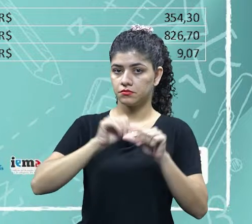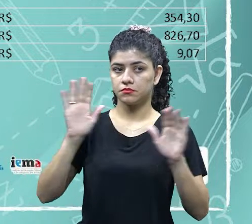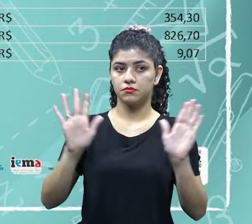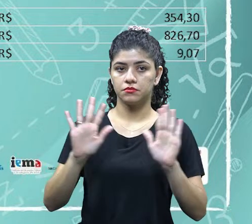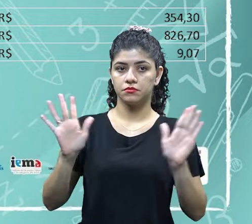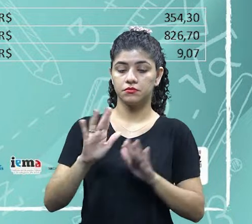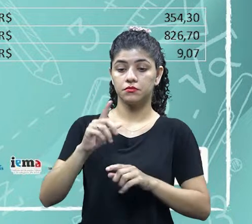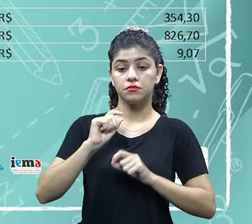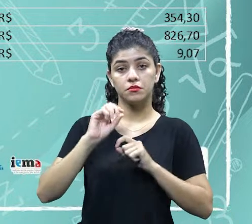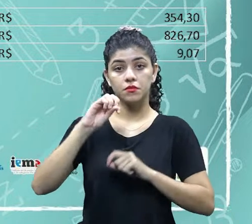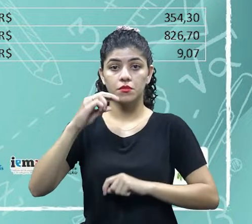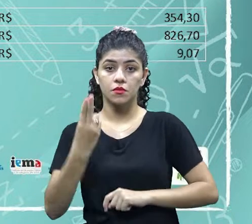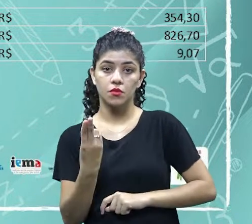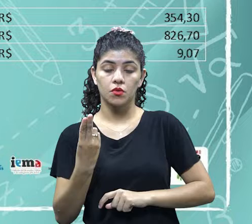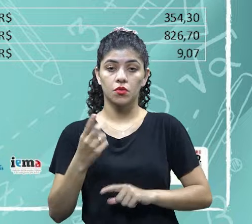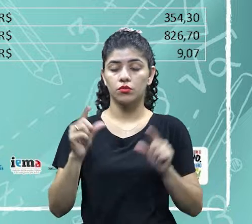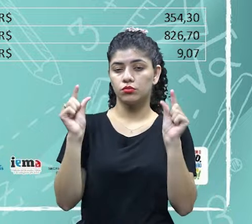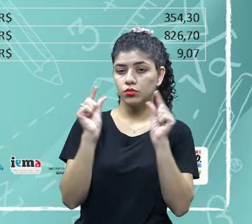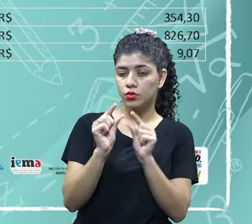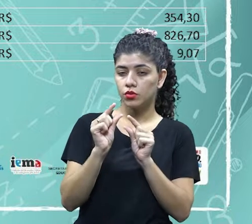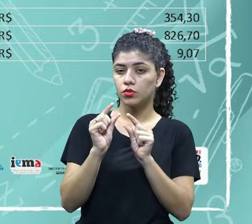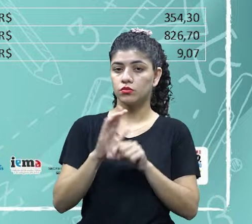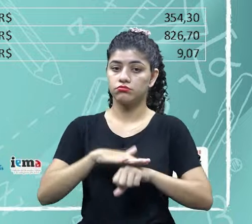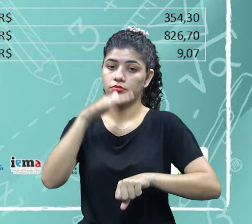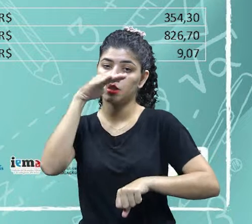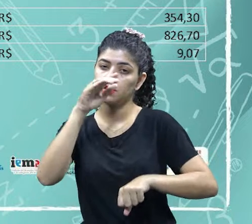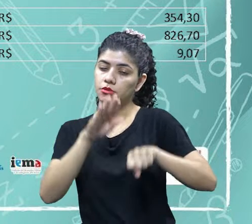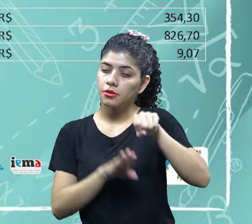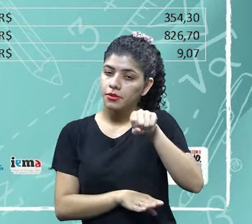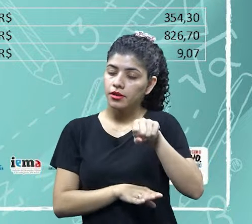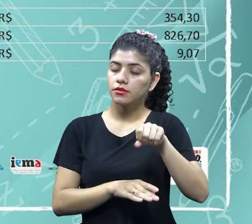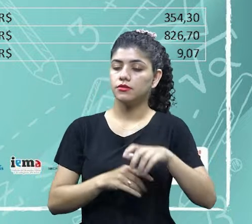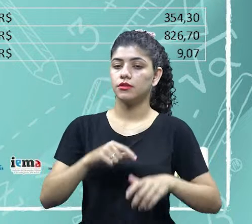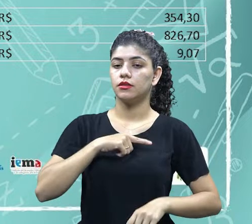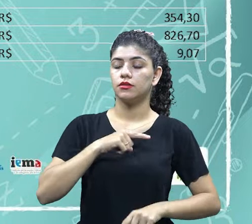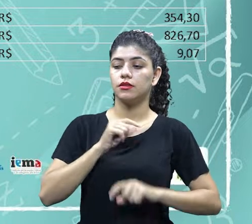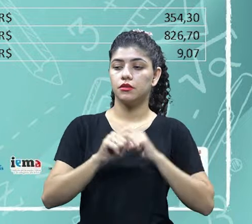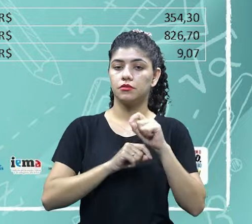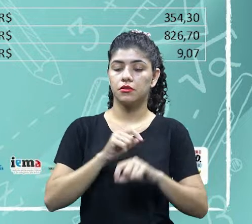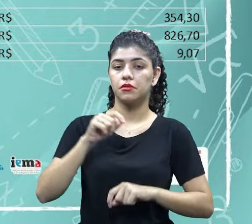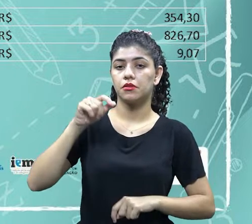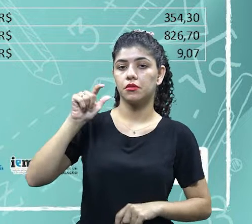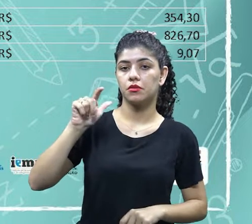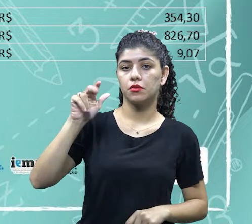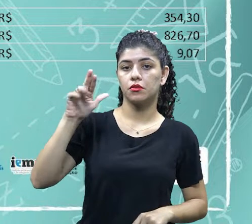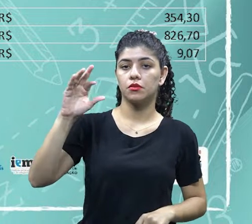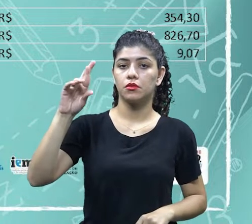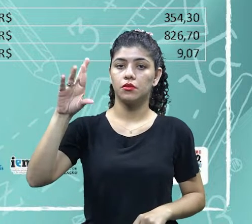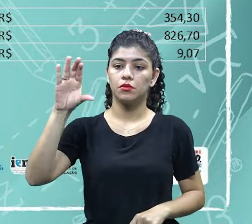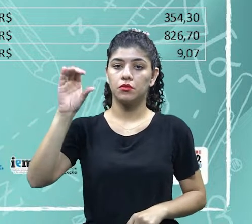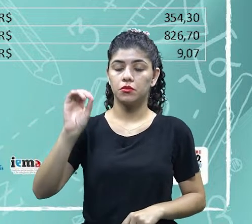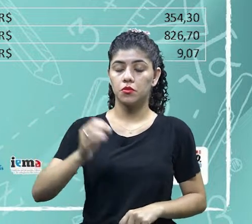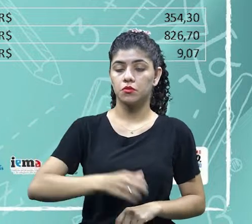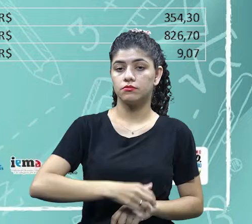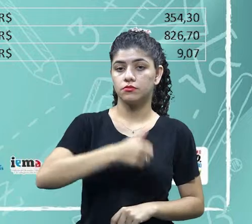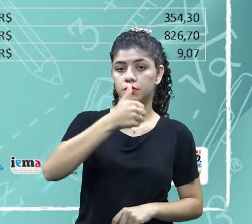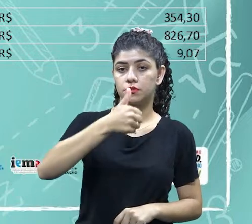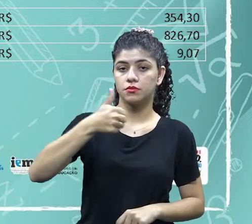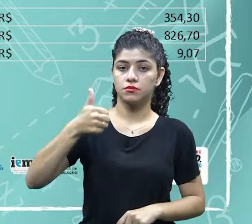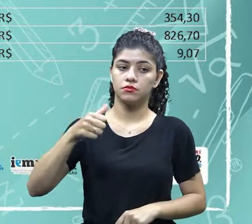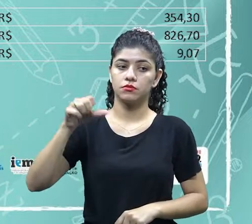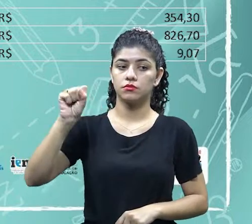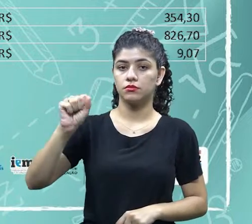esses valores não se alterem, ou se alterem pouco, tanto para mais ou para menos, então ele tem, em média, um lucro de